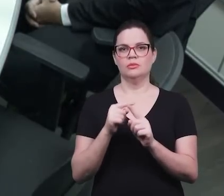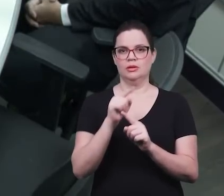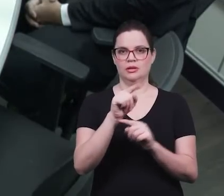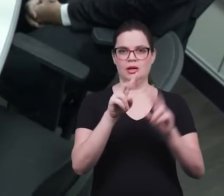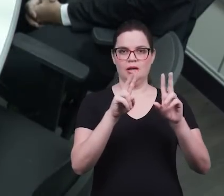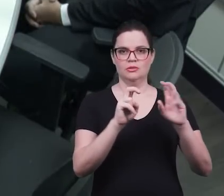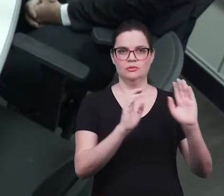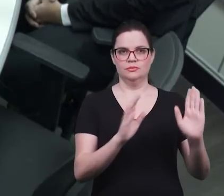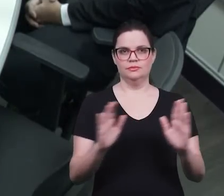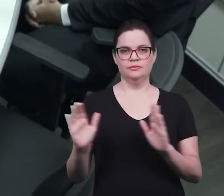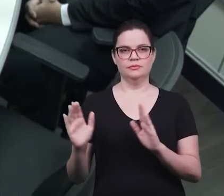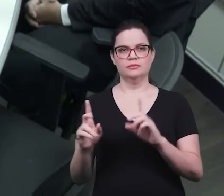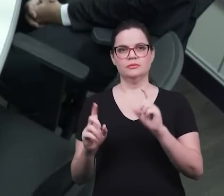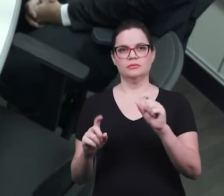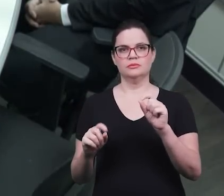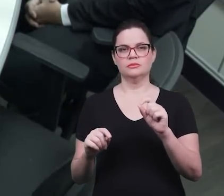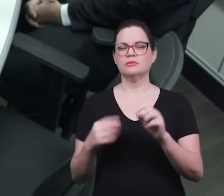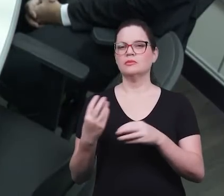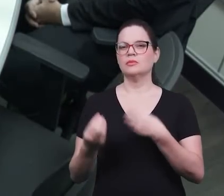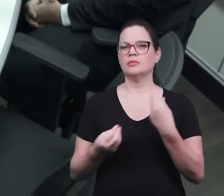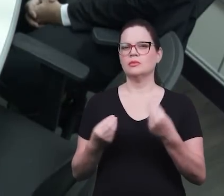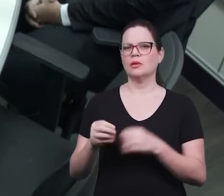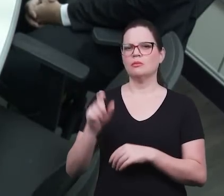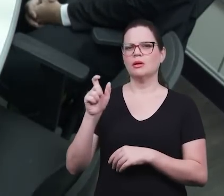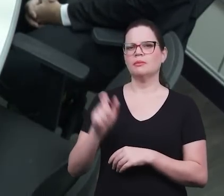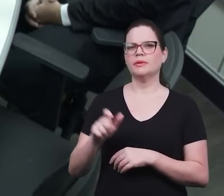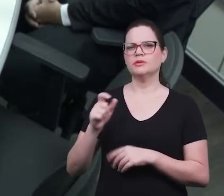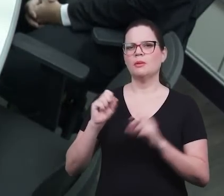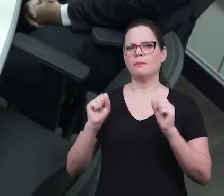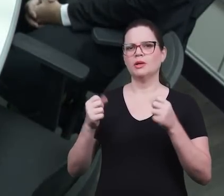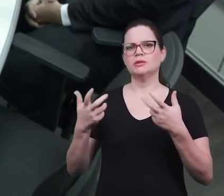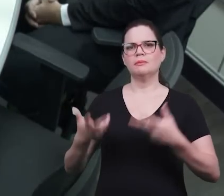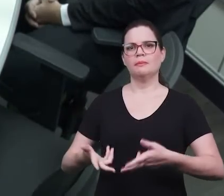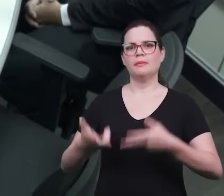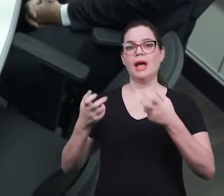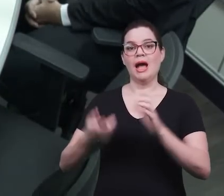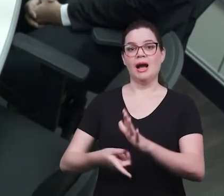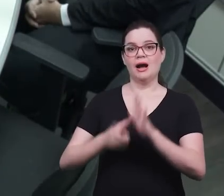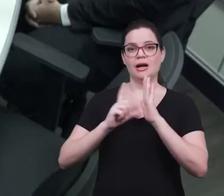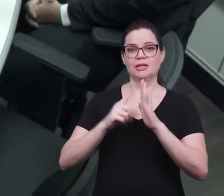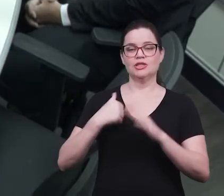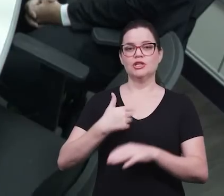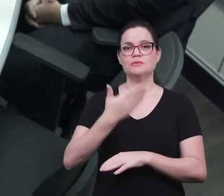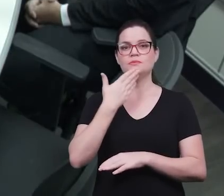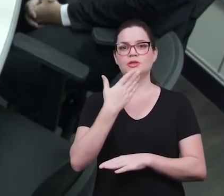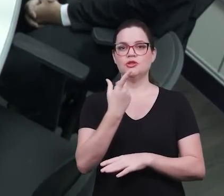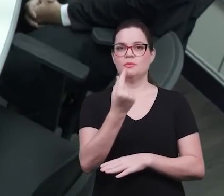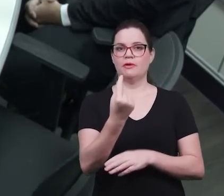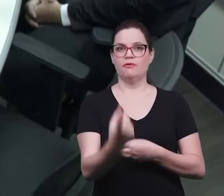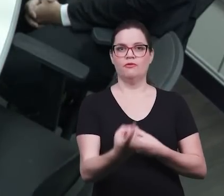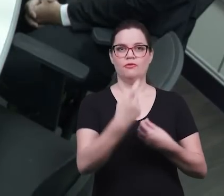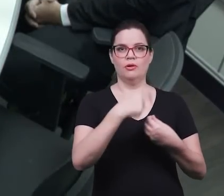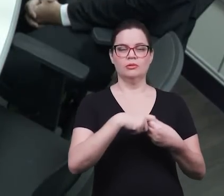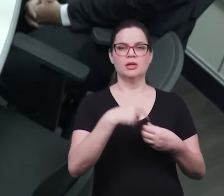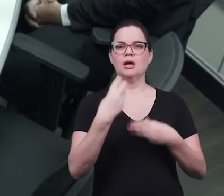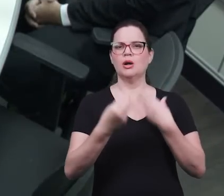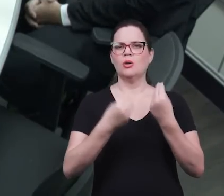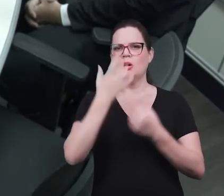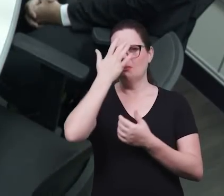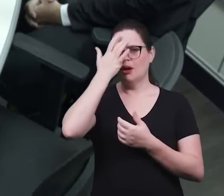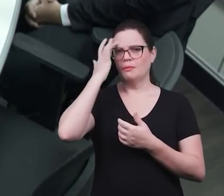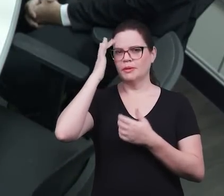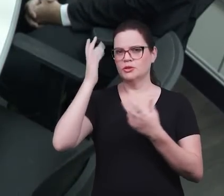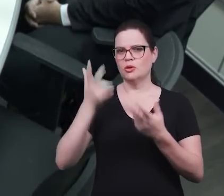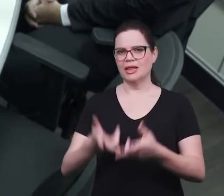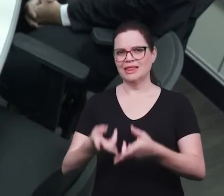da sequência, Claro. como é que a pessoa pode identificar, antes da gente saber o que fazer, mas como que a pessoa